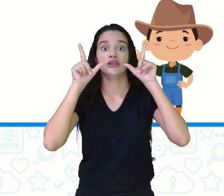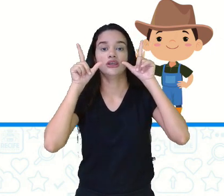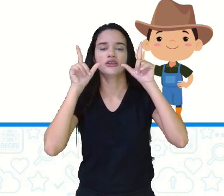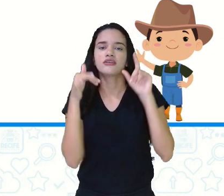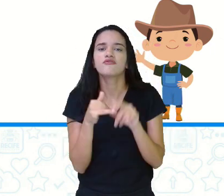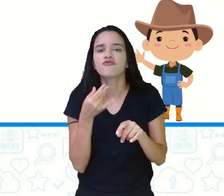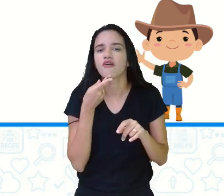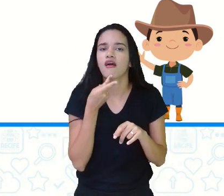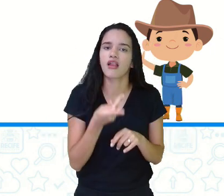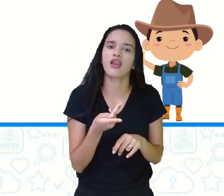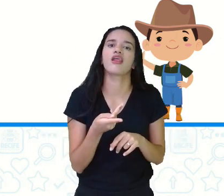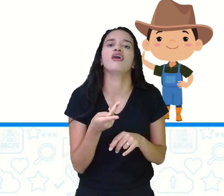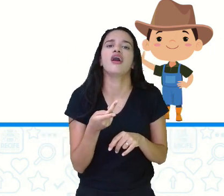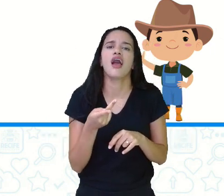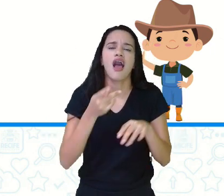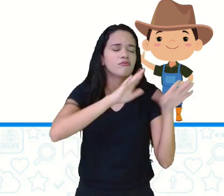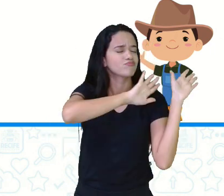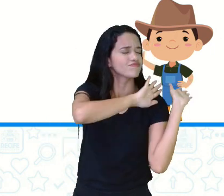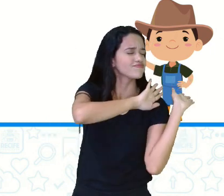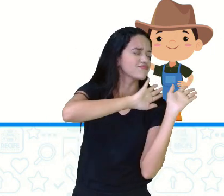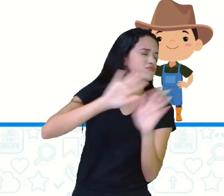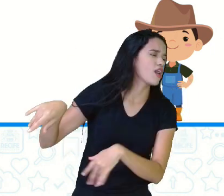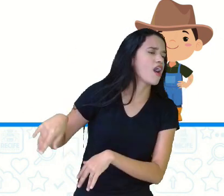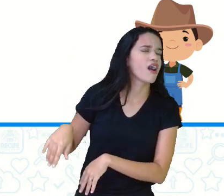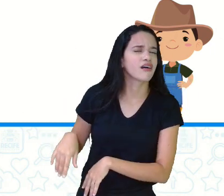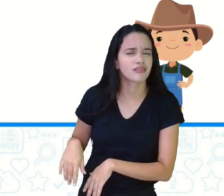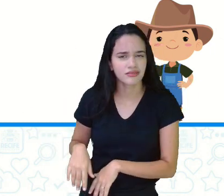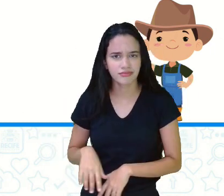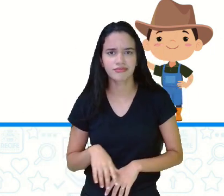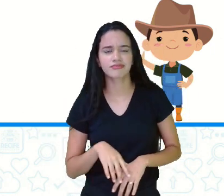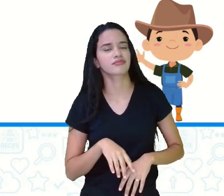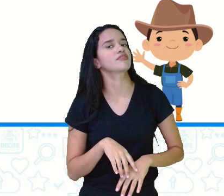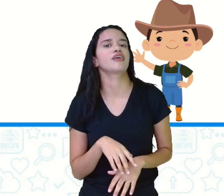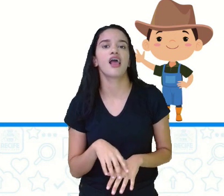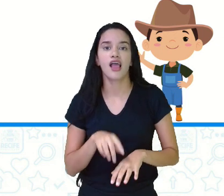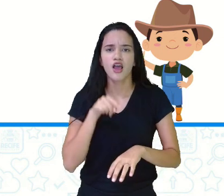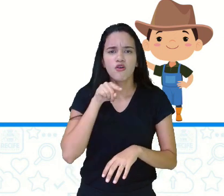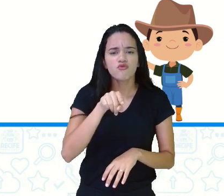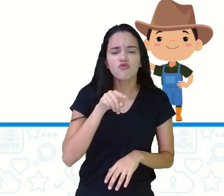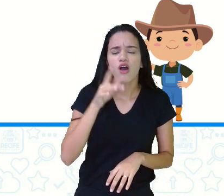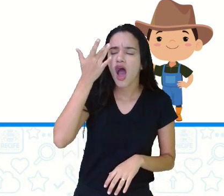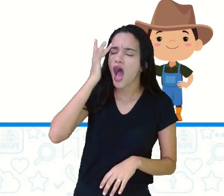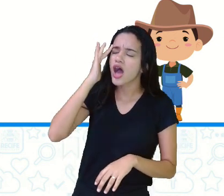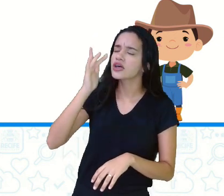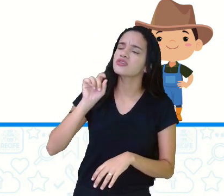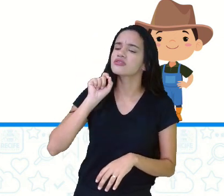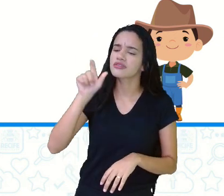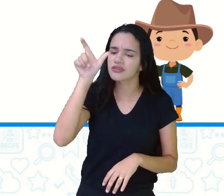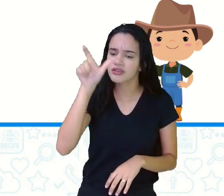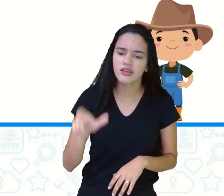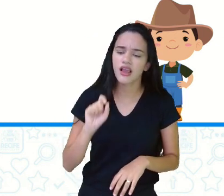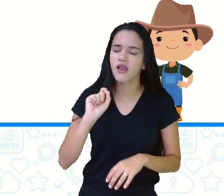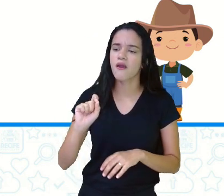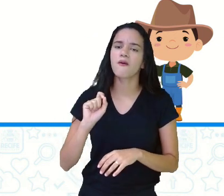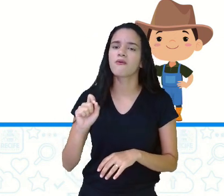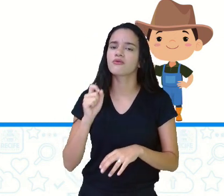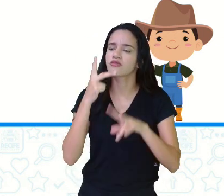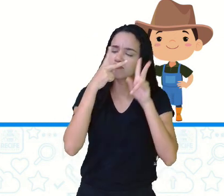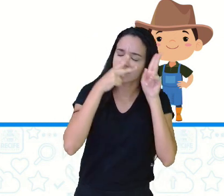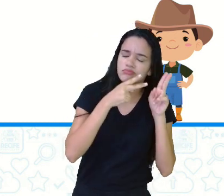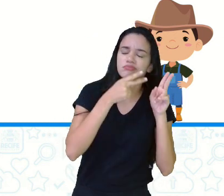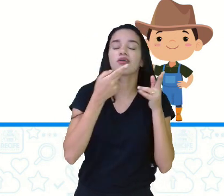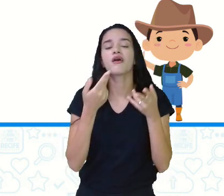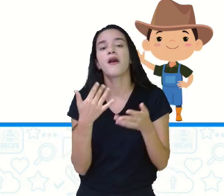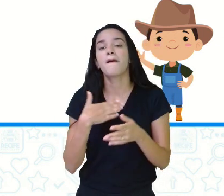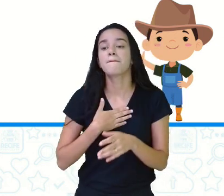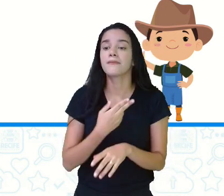e disse: sai pra lá, seu atrevido! Quem você pensa que é para estragar meu sono?